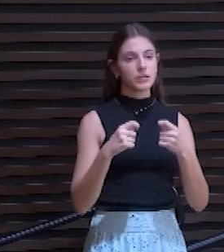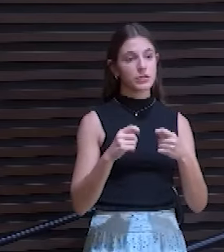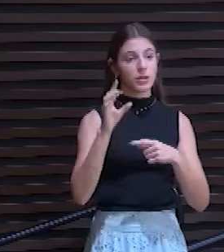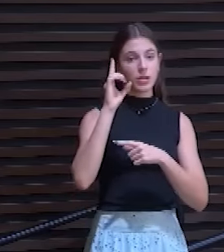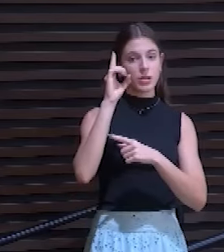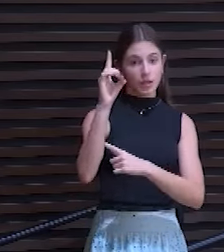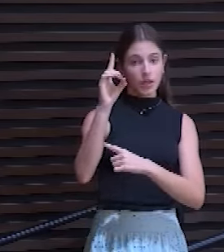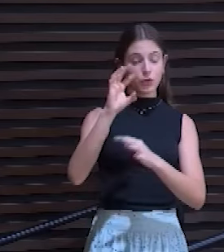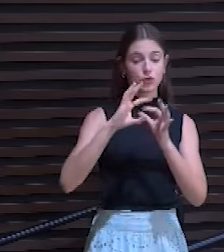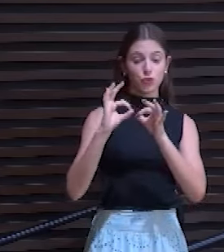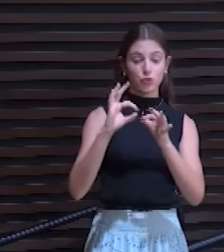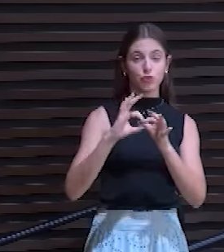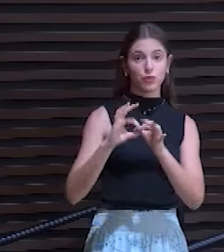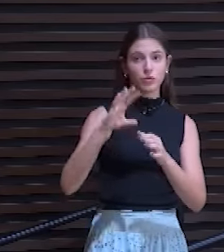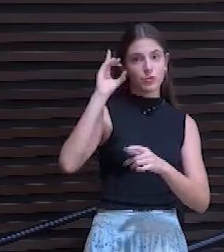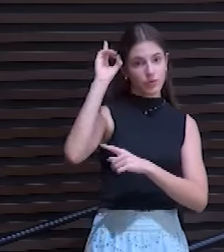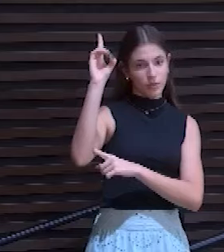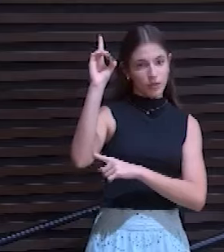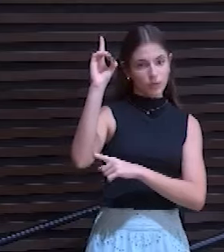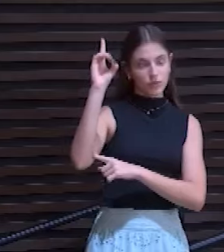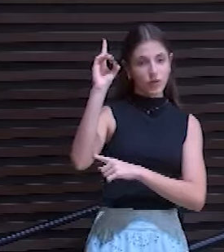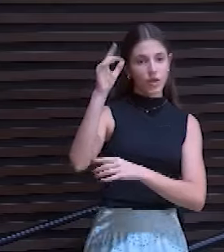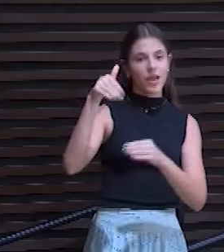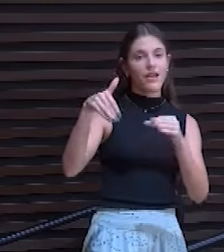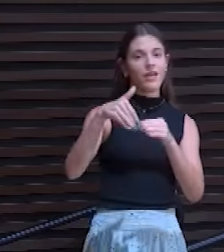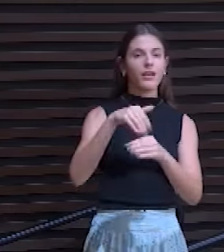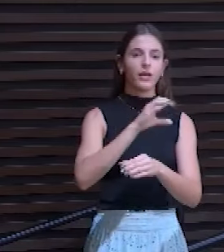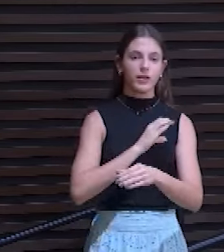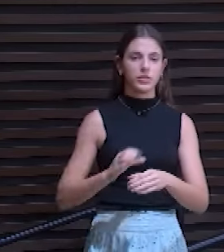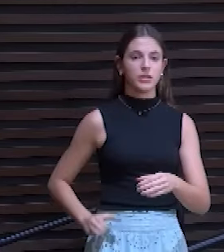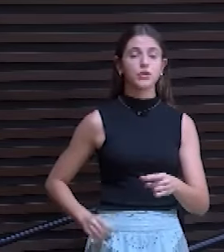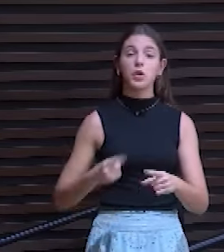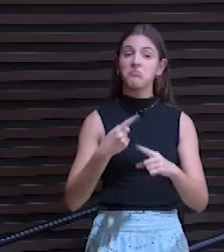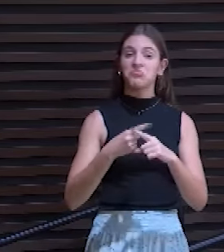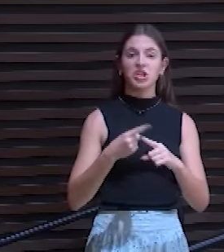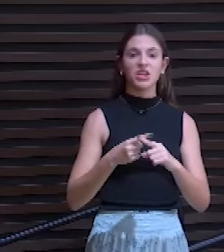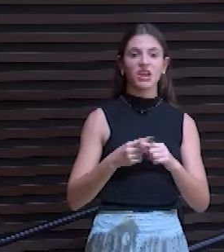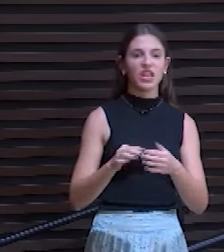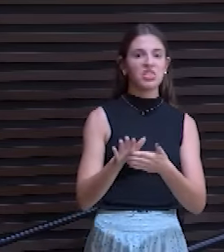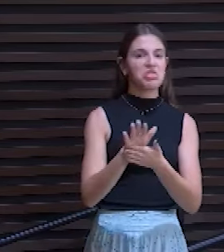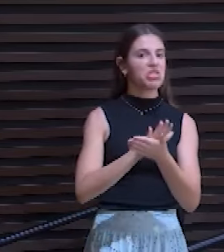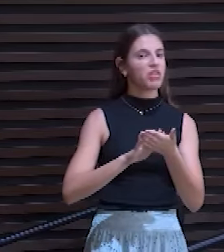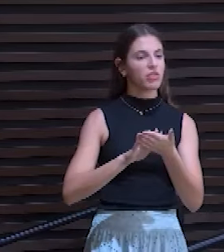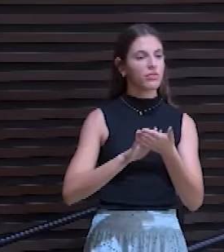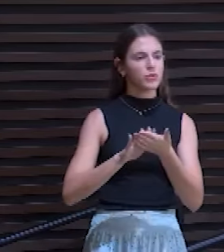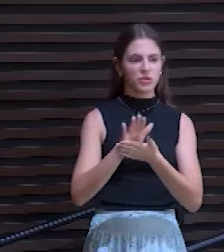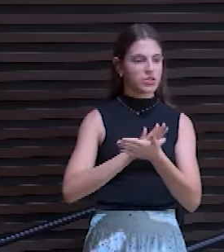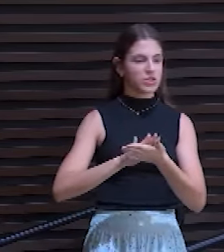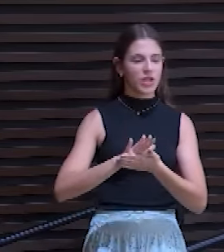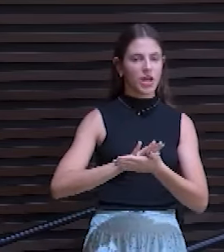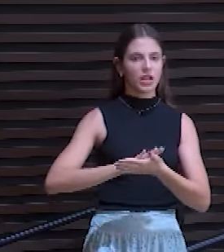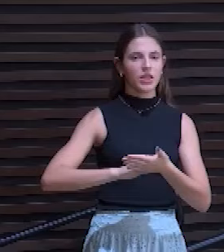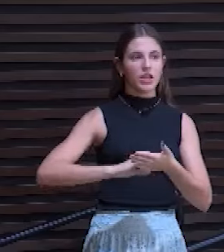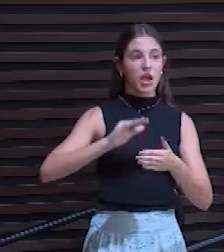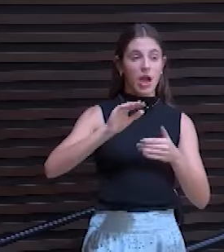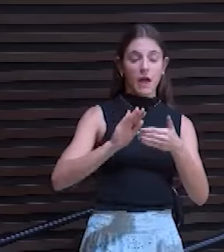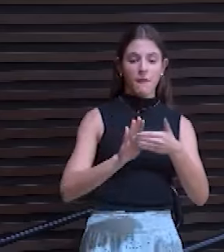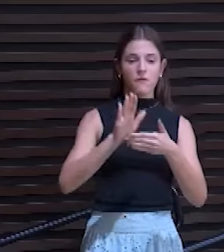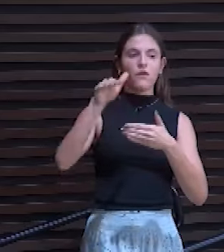com Ele em Cristo, porque não existe reconciliação com Deus fora de Cristo, e este